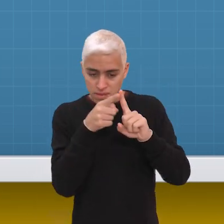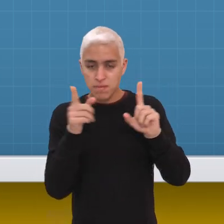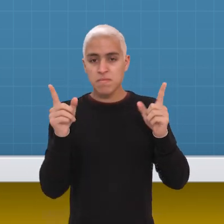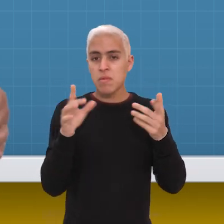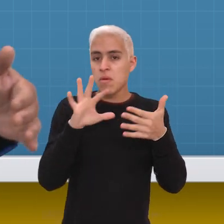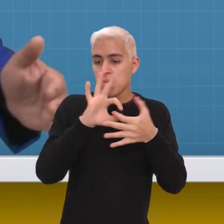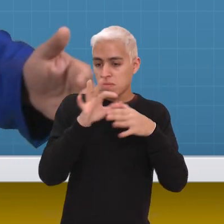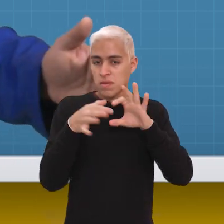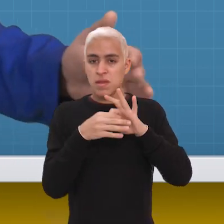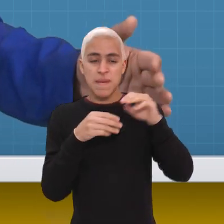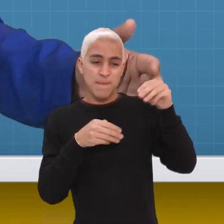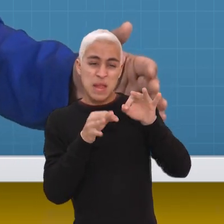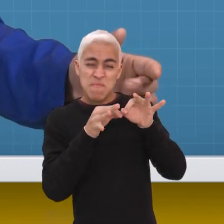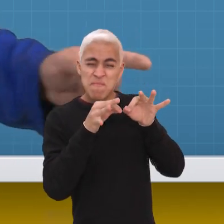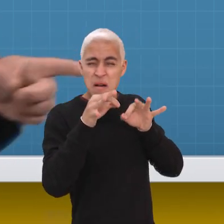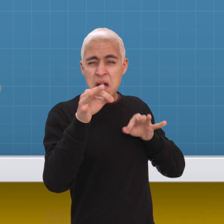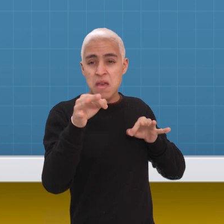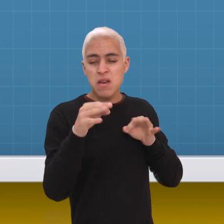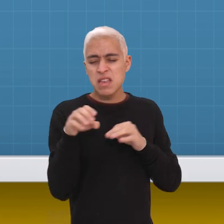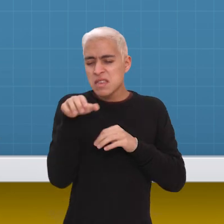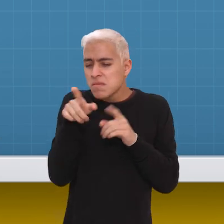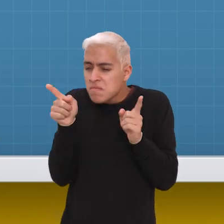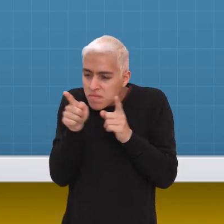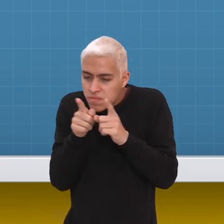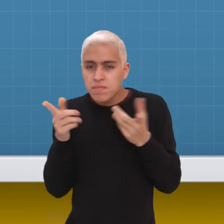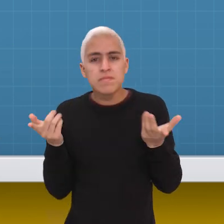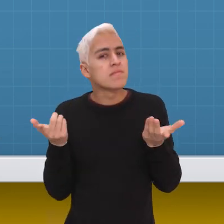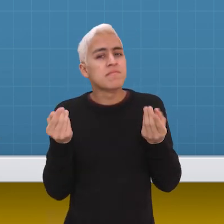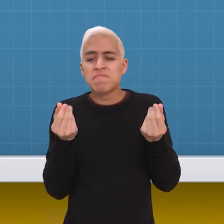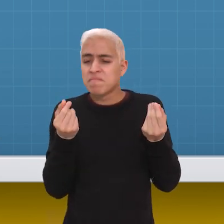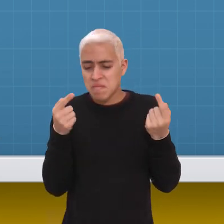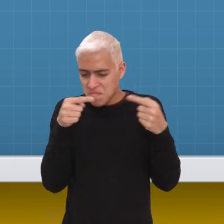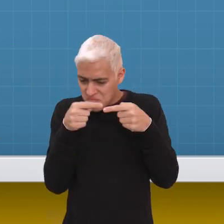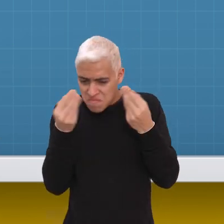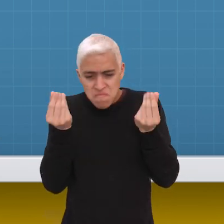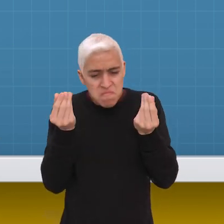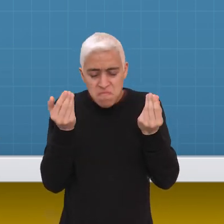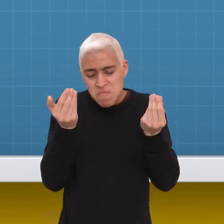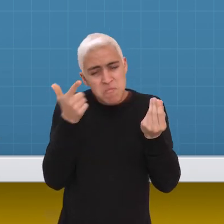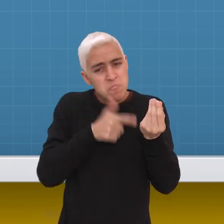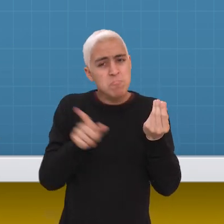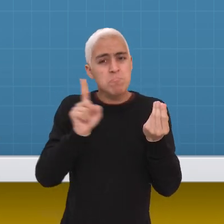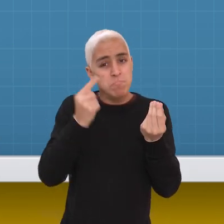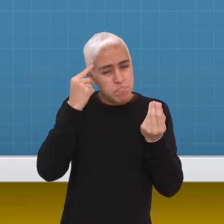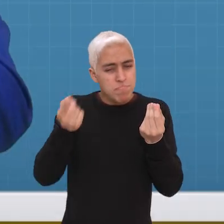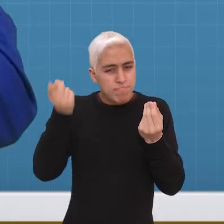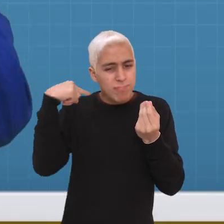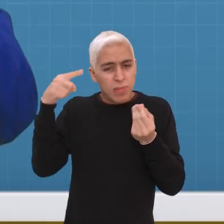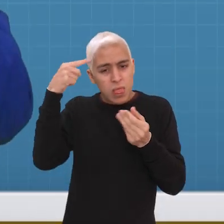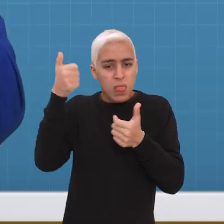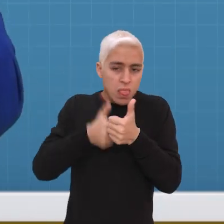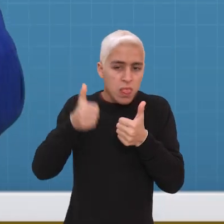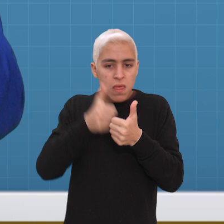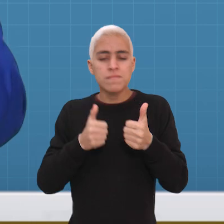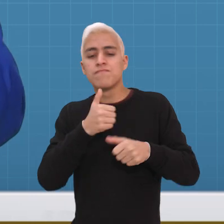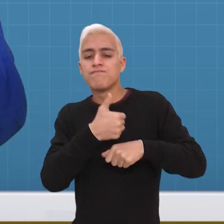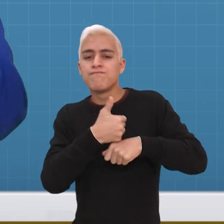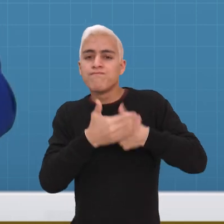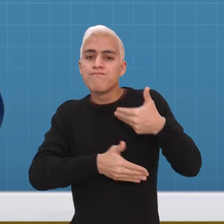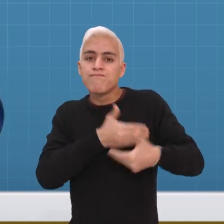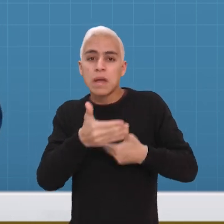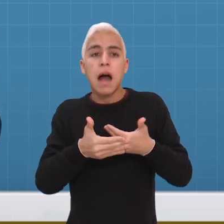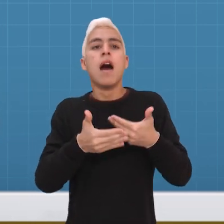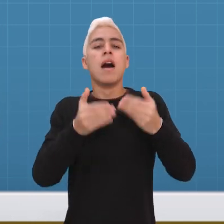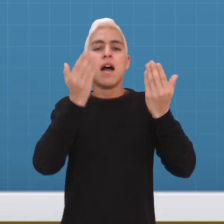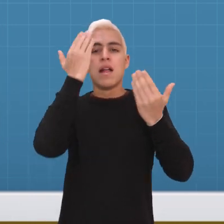metro. Metro é algo maior, centímetro é algo menor. Eu não conseguia ver como isso se encaixava. Aí o tempo passou e aí